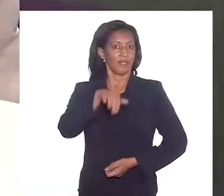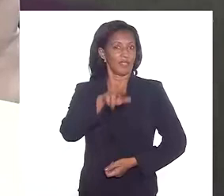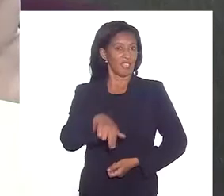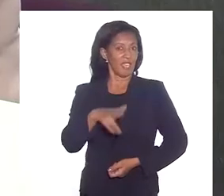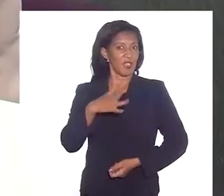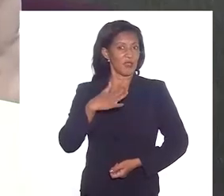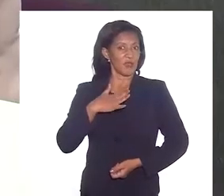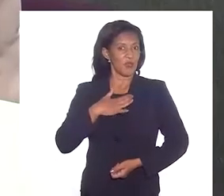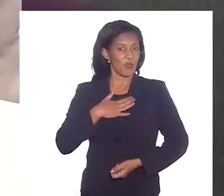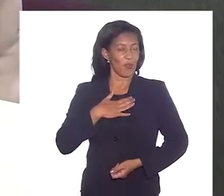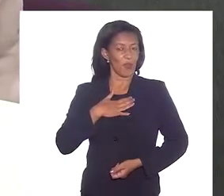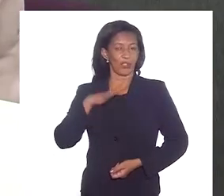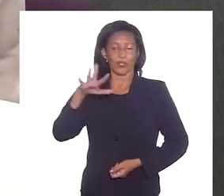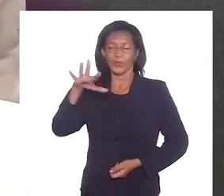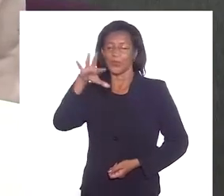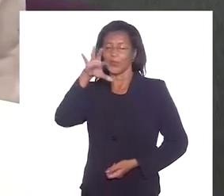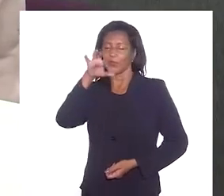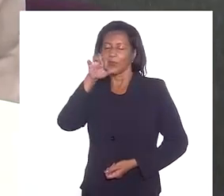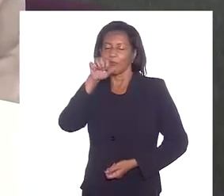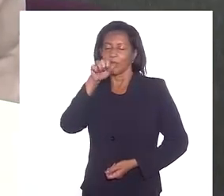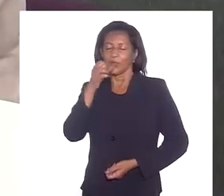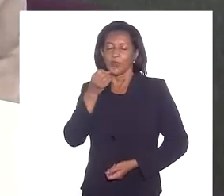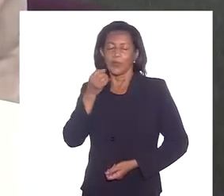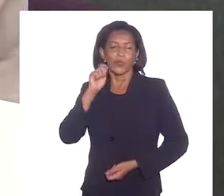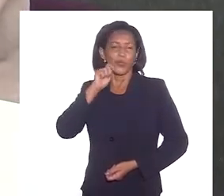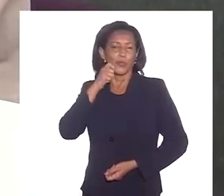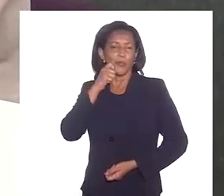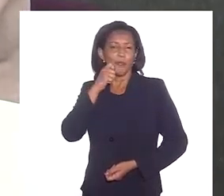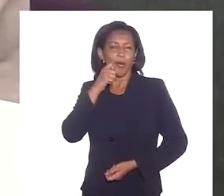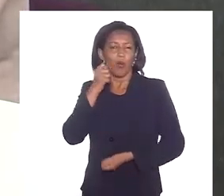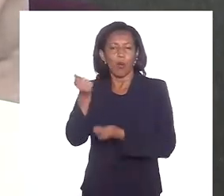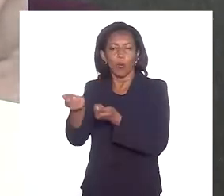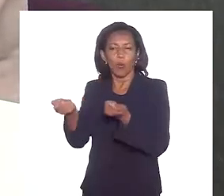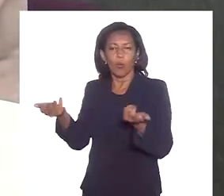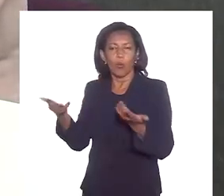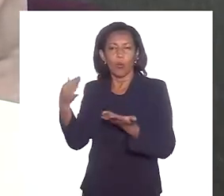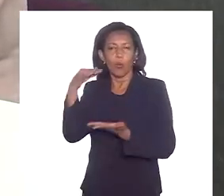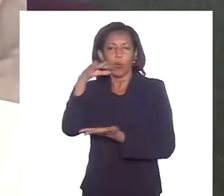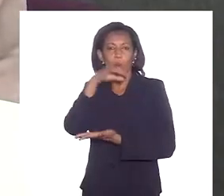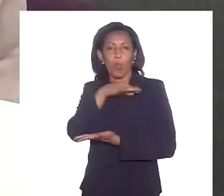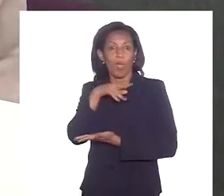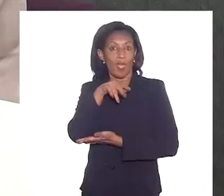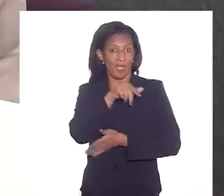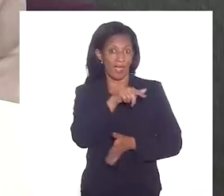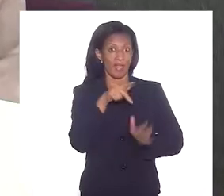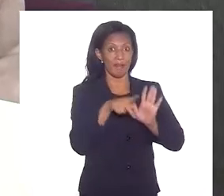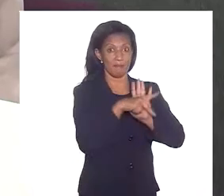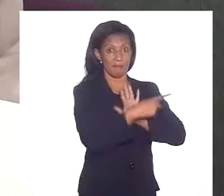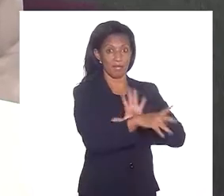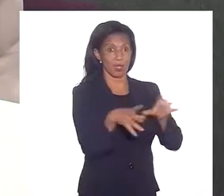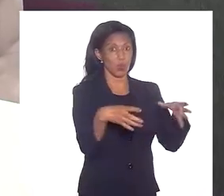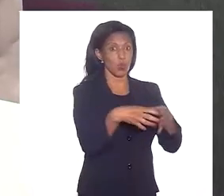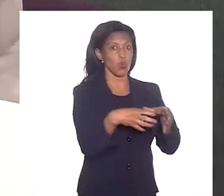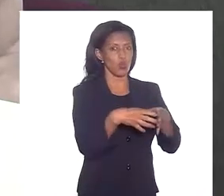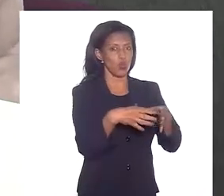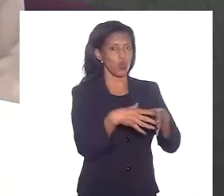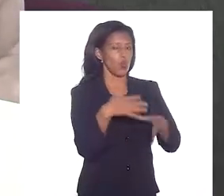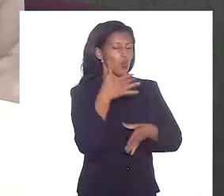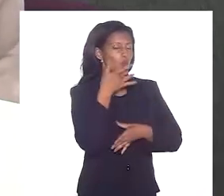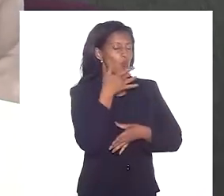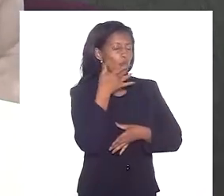Quem não gosta daquele cheirinho de pão saindo do forno? Ele pertence ao grupo das chamadas comidas comfort food ou